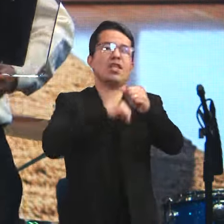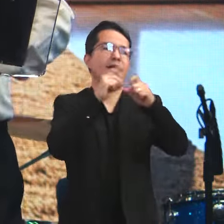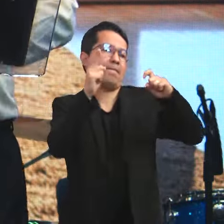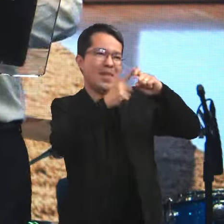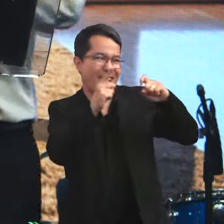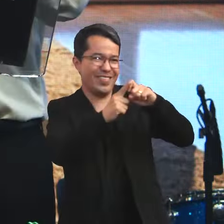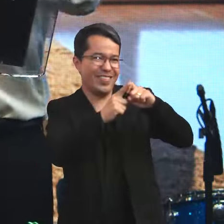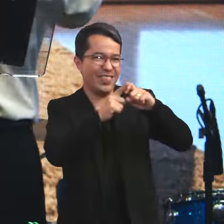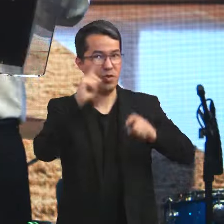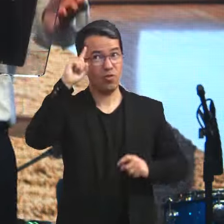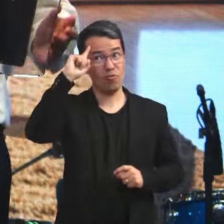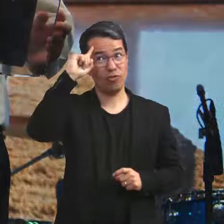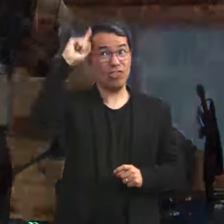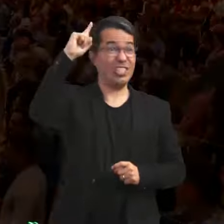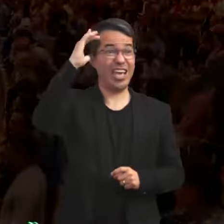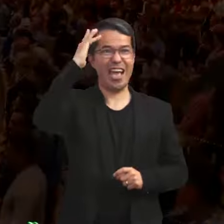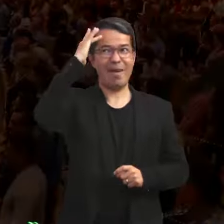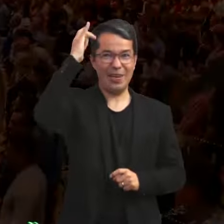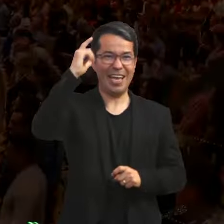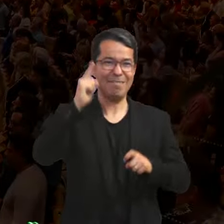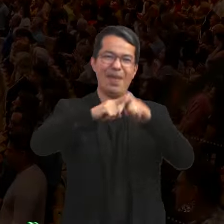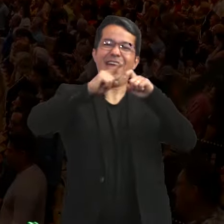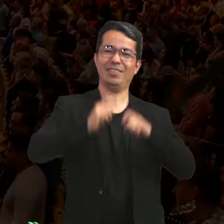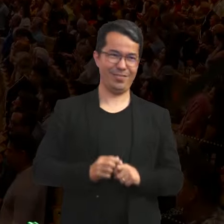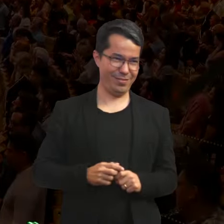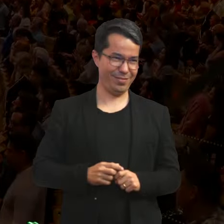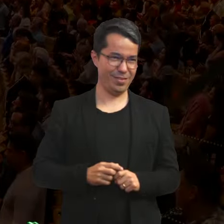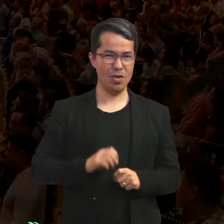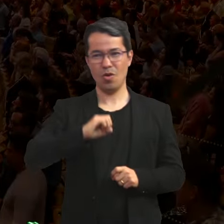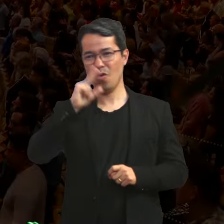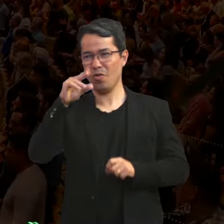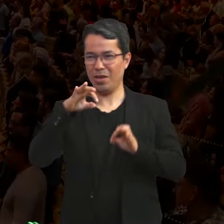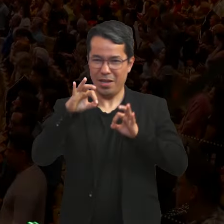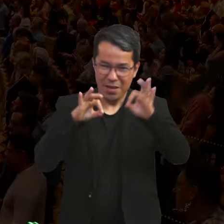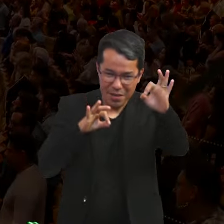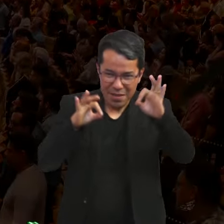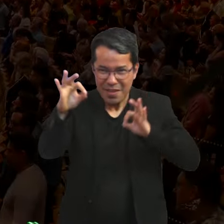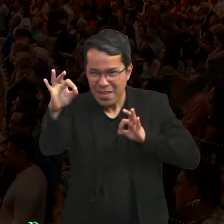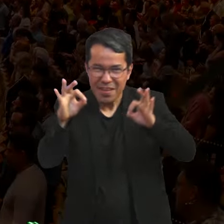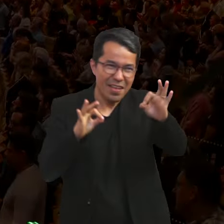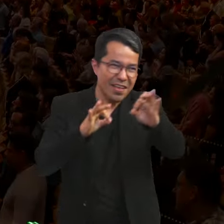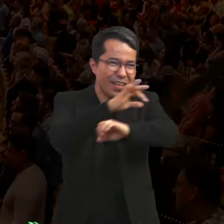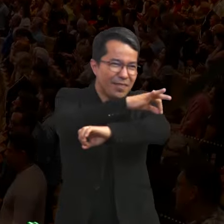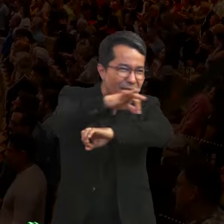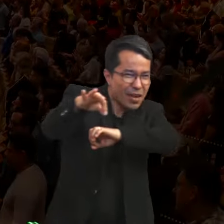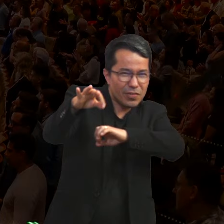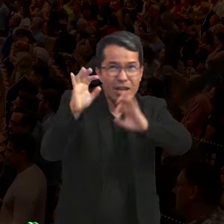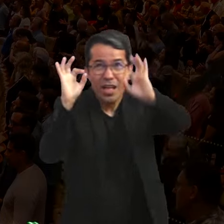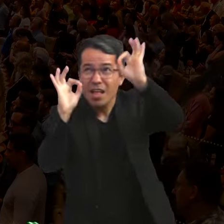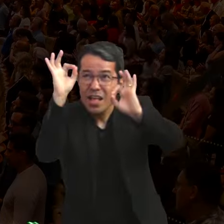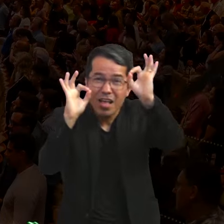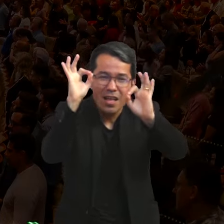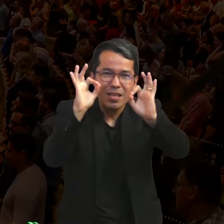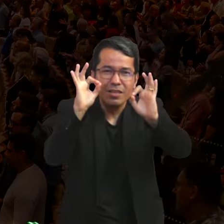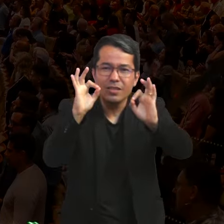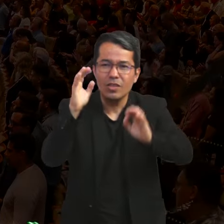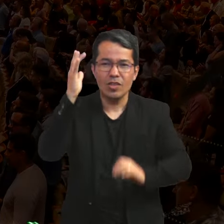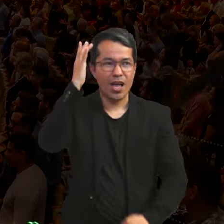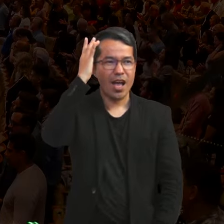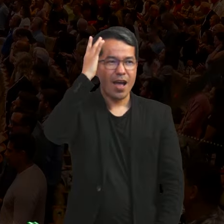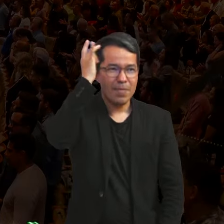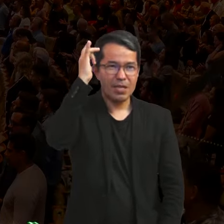conte arquito de casualidade ninguém vir arquiteto de casualidade el ser umado por